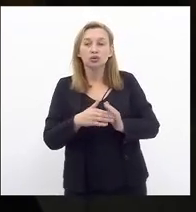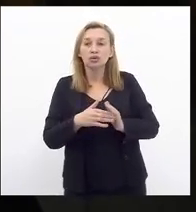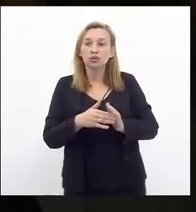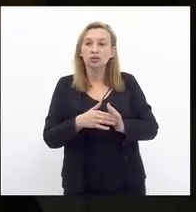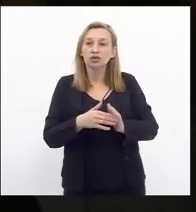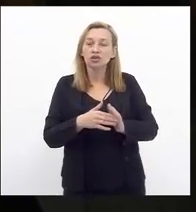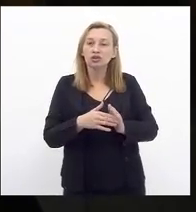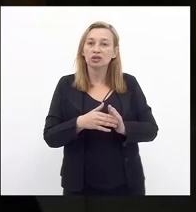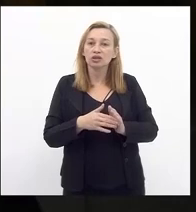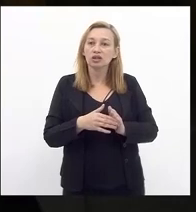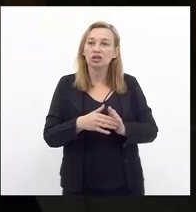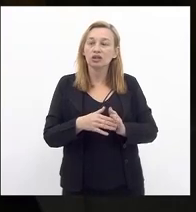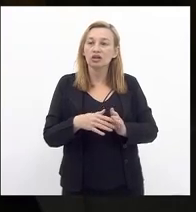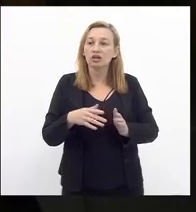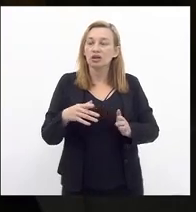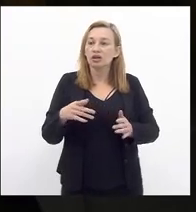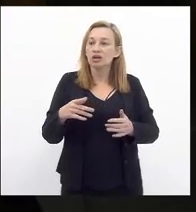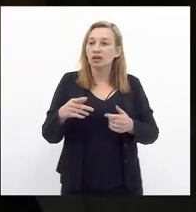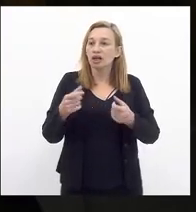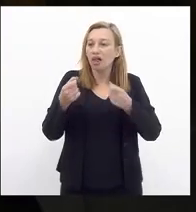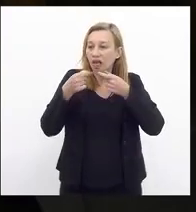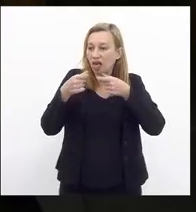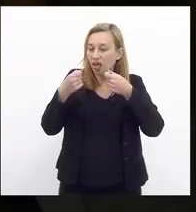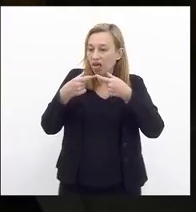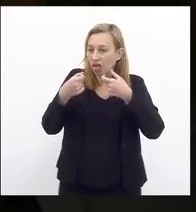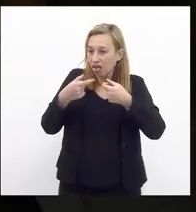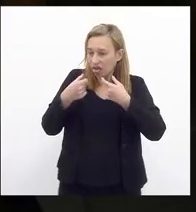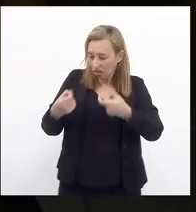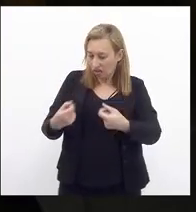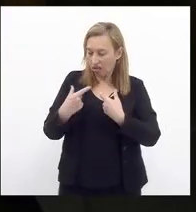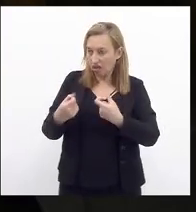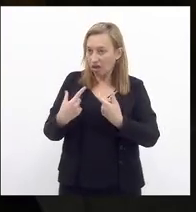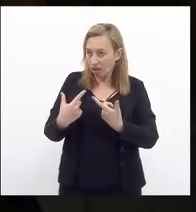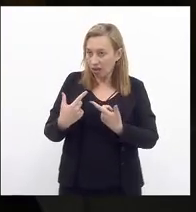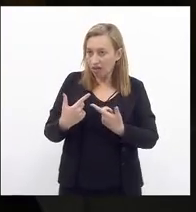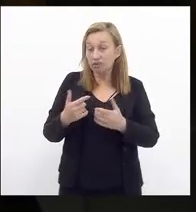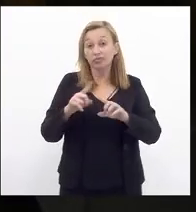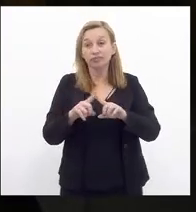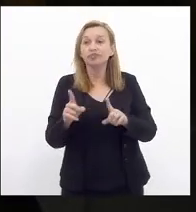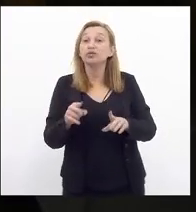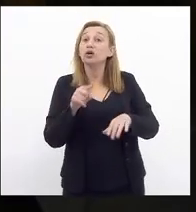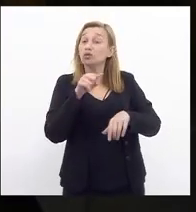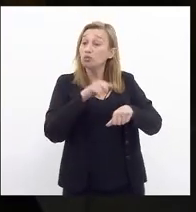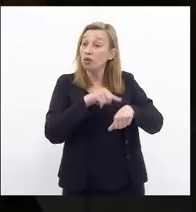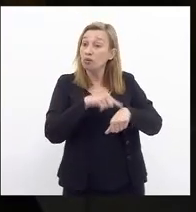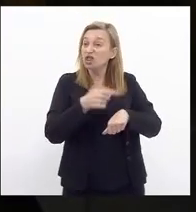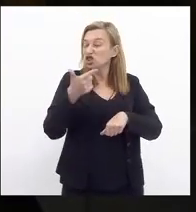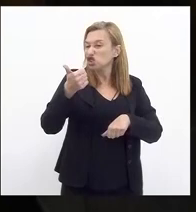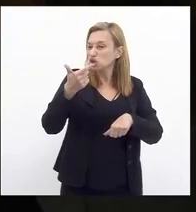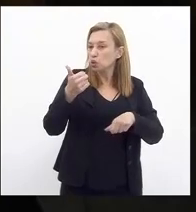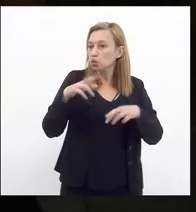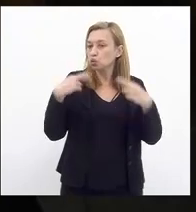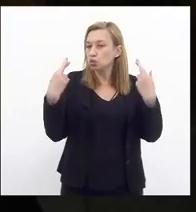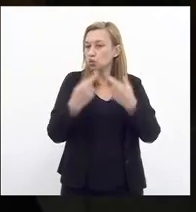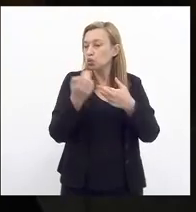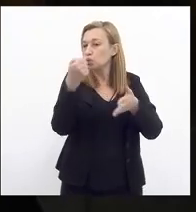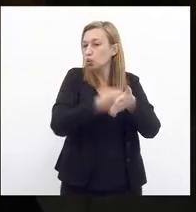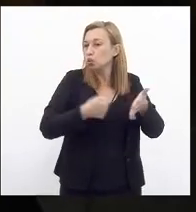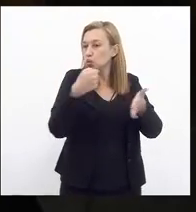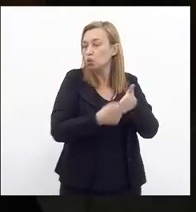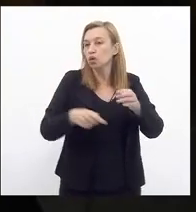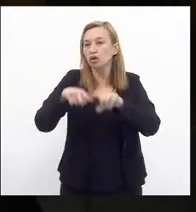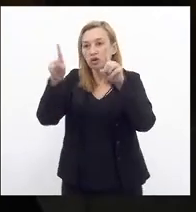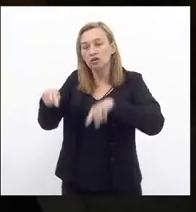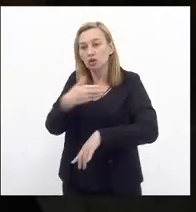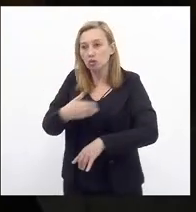vai as em quando eu tive nas mais de 12 reuniões lutando pelos servidores